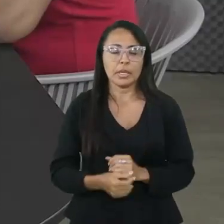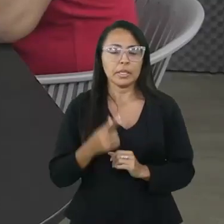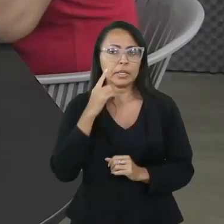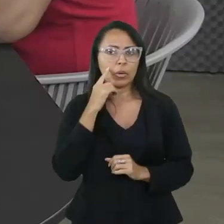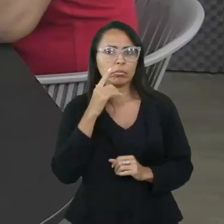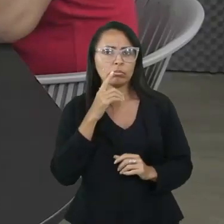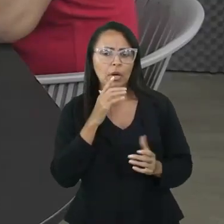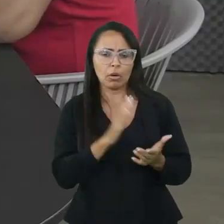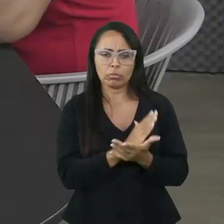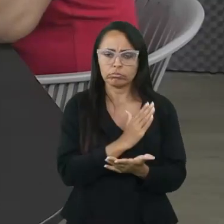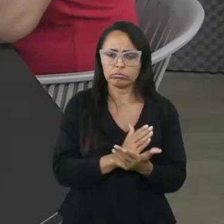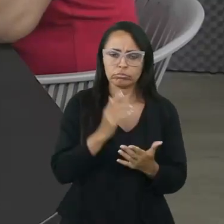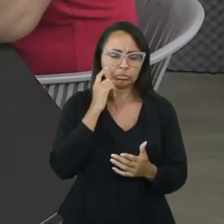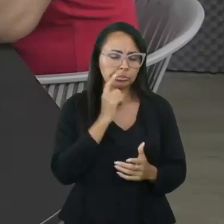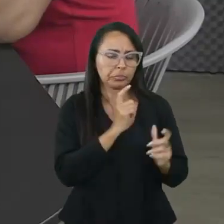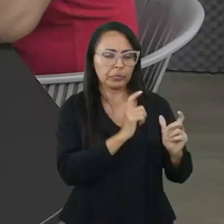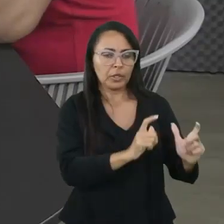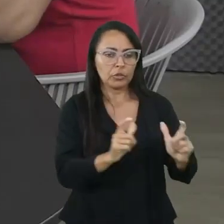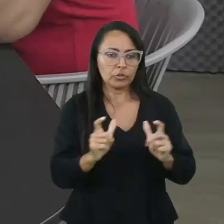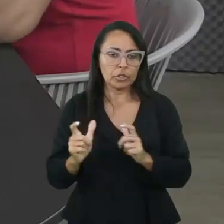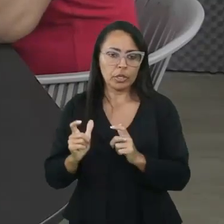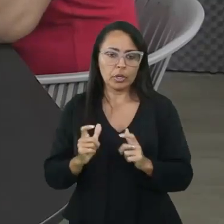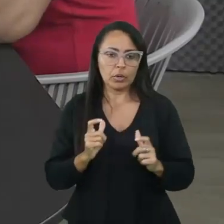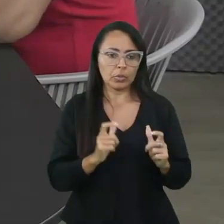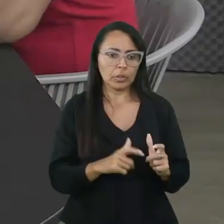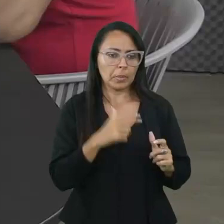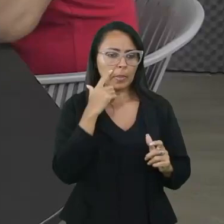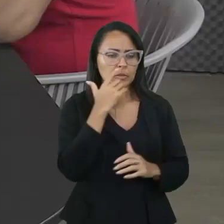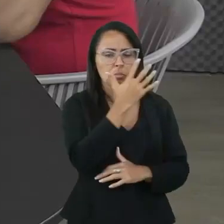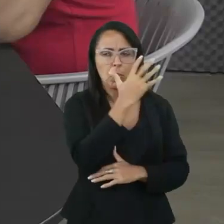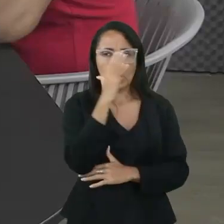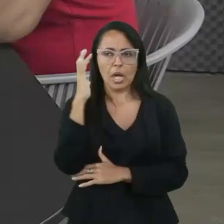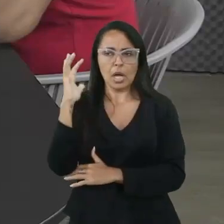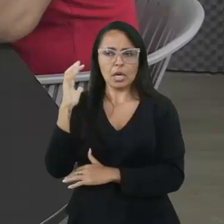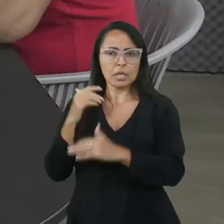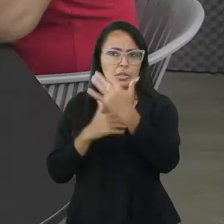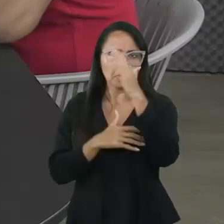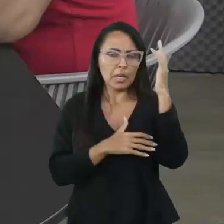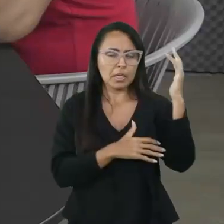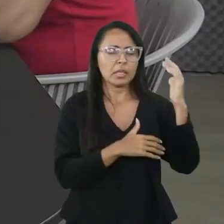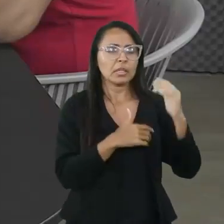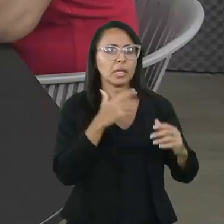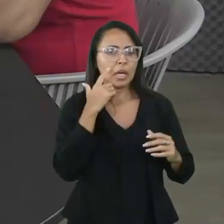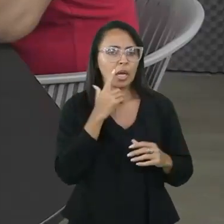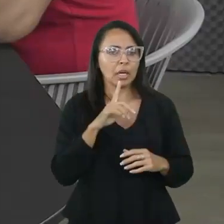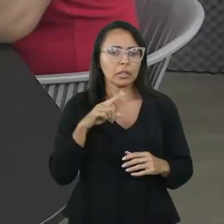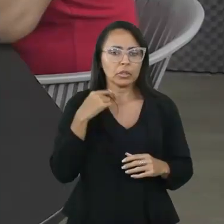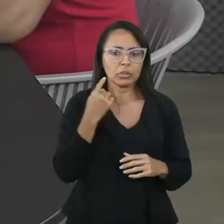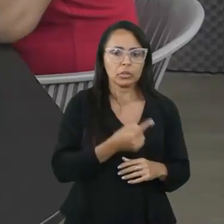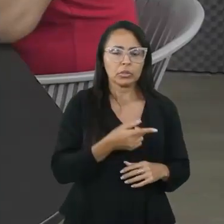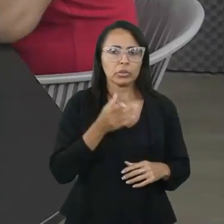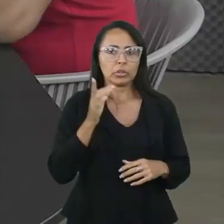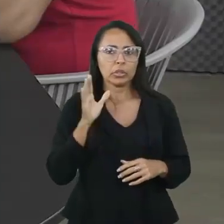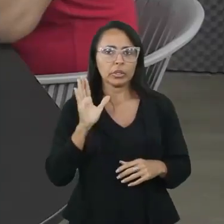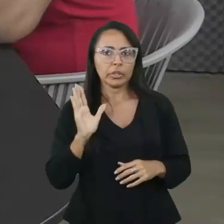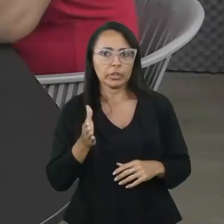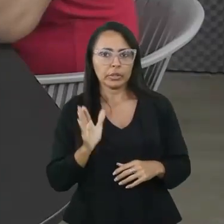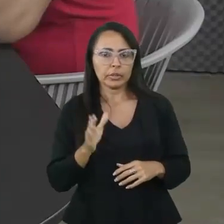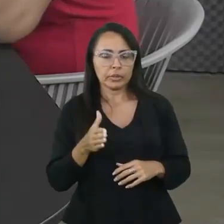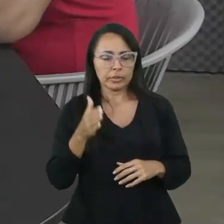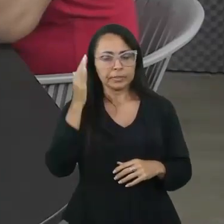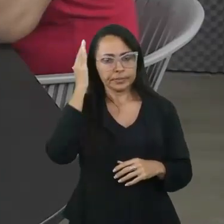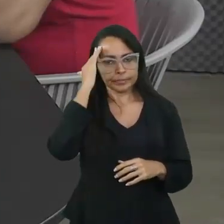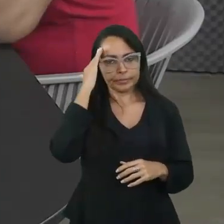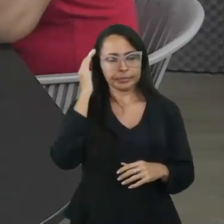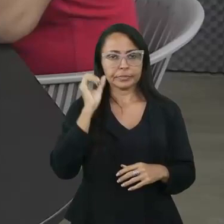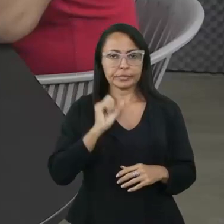região rural, mais de mata e tal, a região do albopictus era essa, só que agora a gente já, Interessante. graças a essa nossa invasão, aí ele